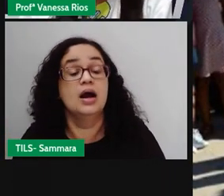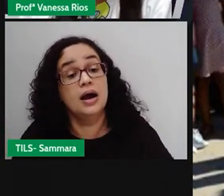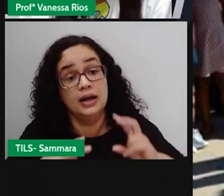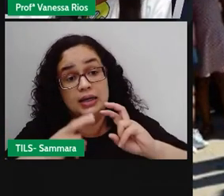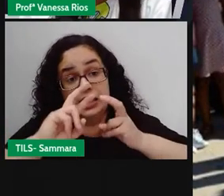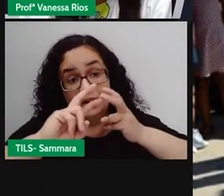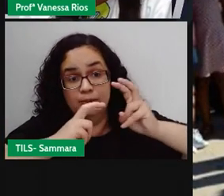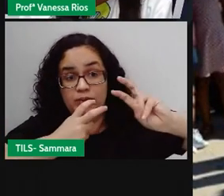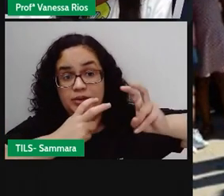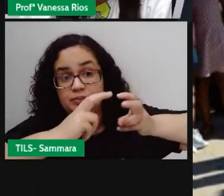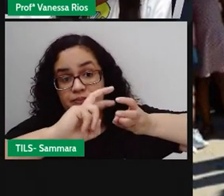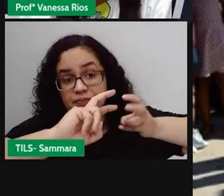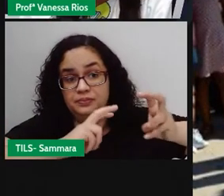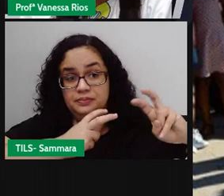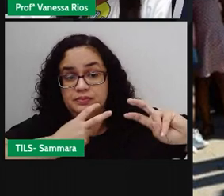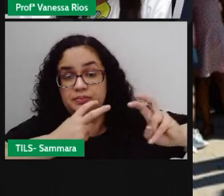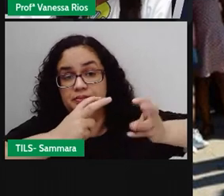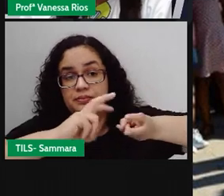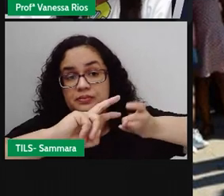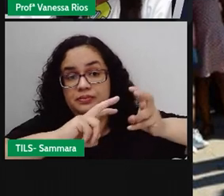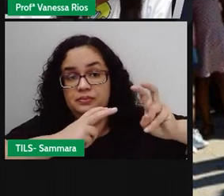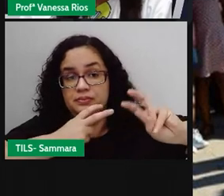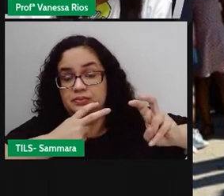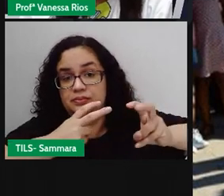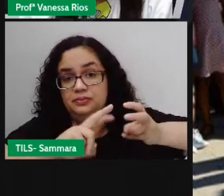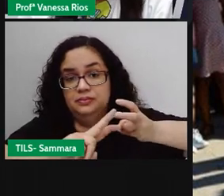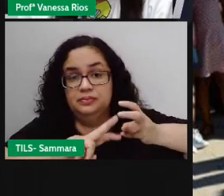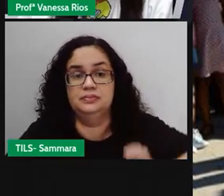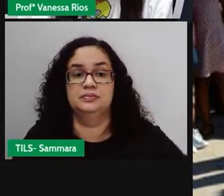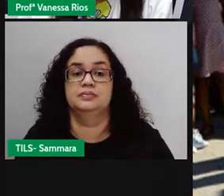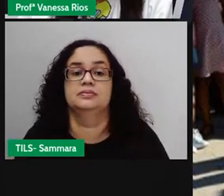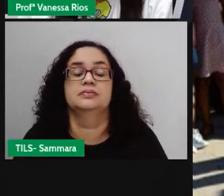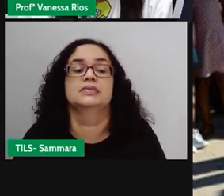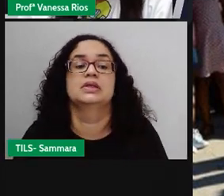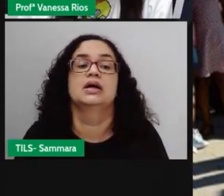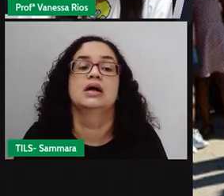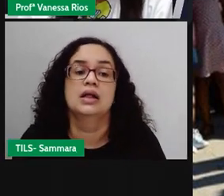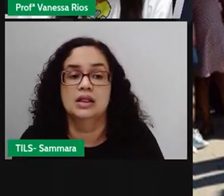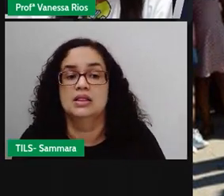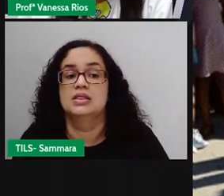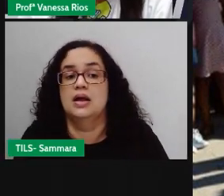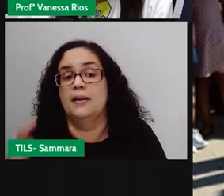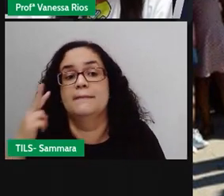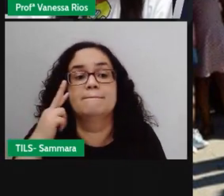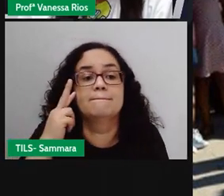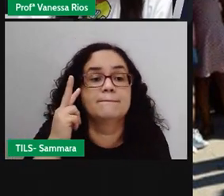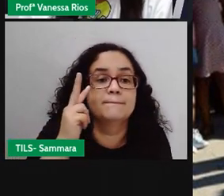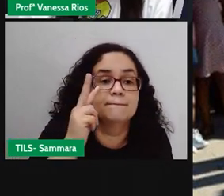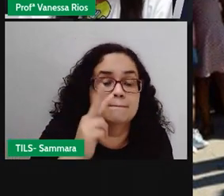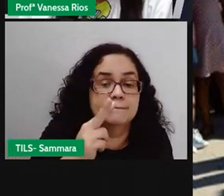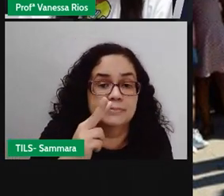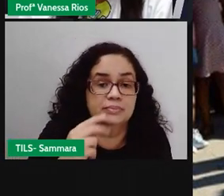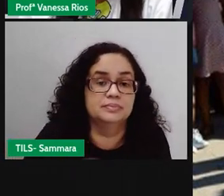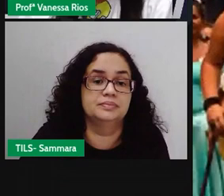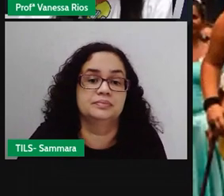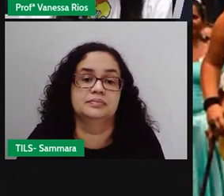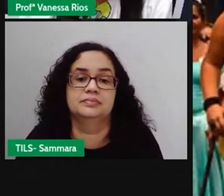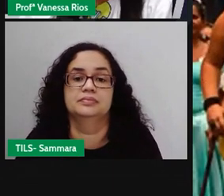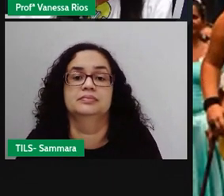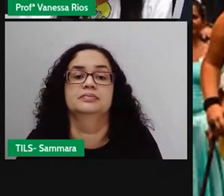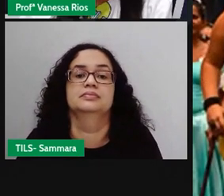A capoeira, né, as rodas de capoeira, também é um bem imaterial, um patrimônio